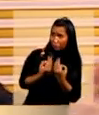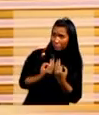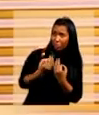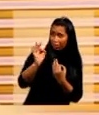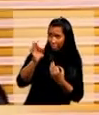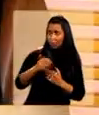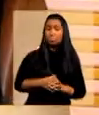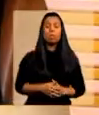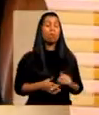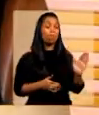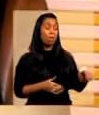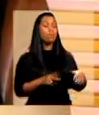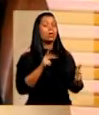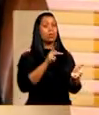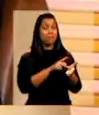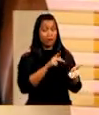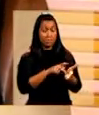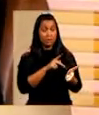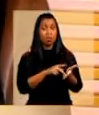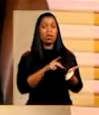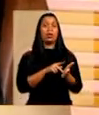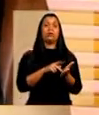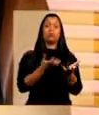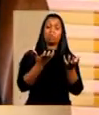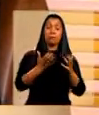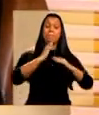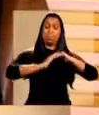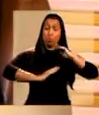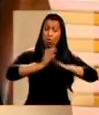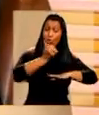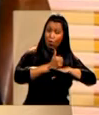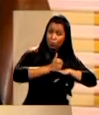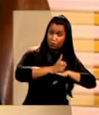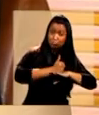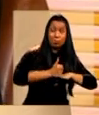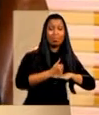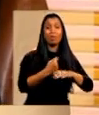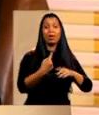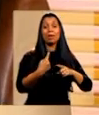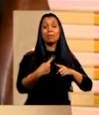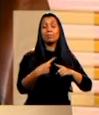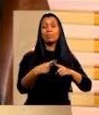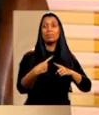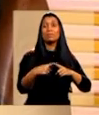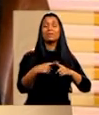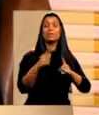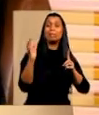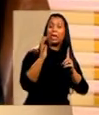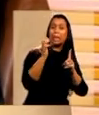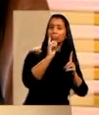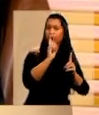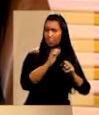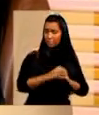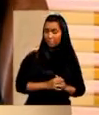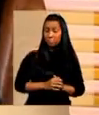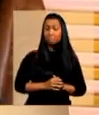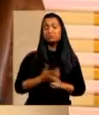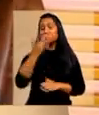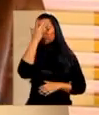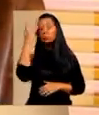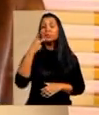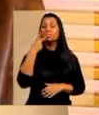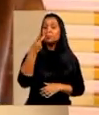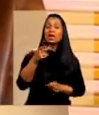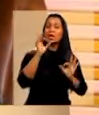parentes, é isso? Na verdade, quando você busca uma procura profissional, né, porque certo. Não tem interferência. Sim. As pessoas, às vezes, elas